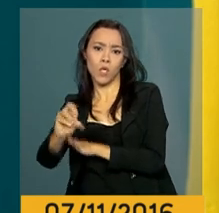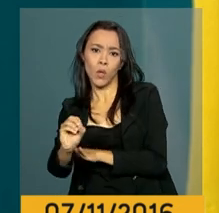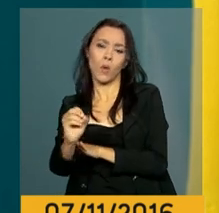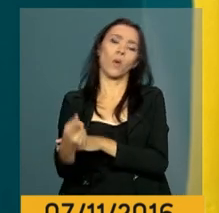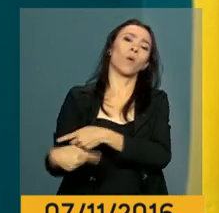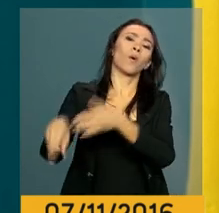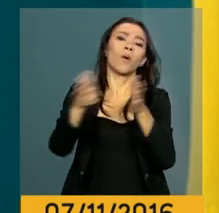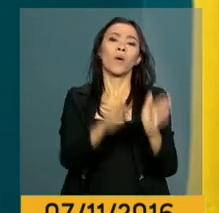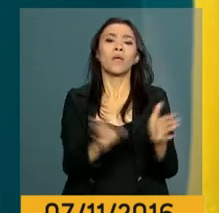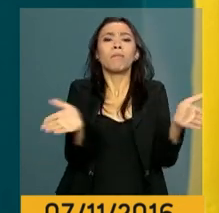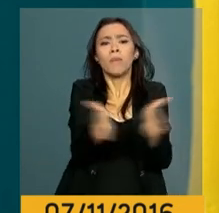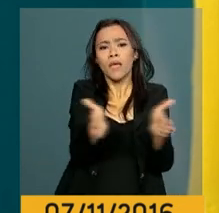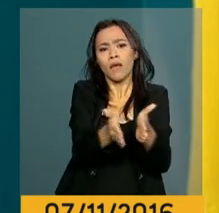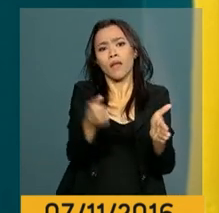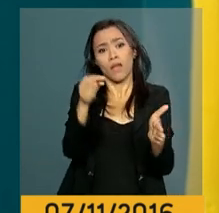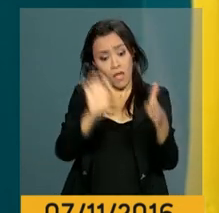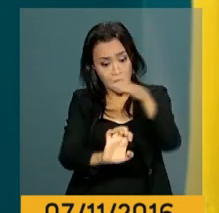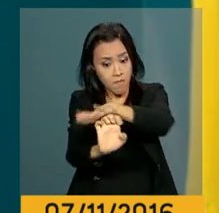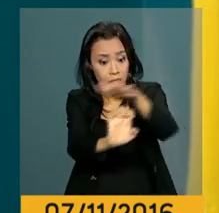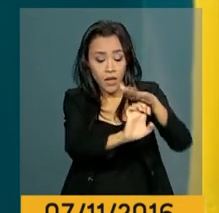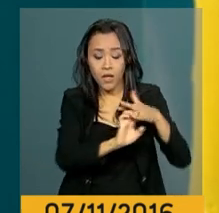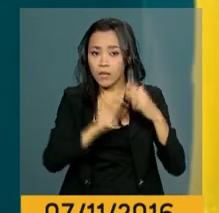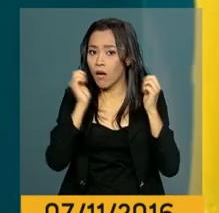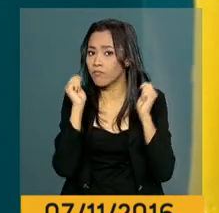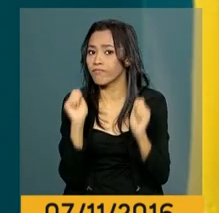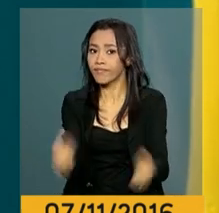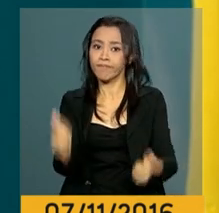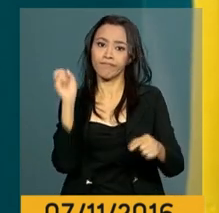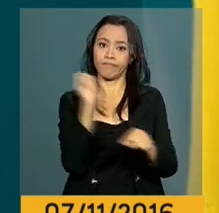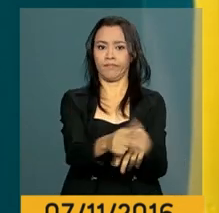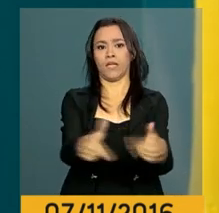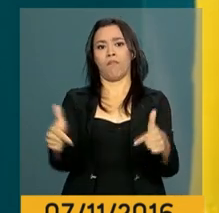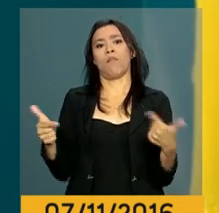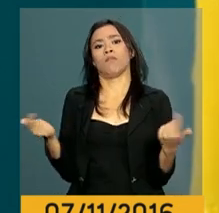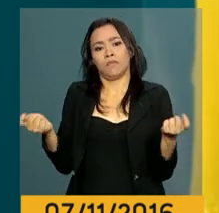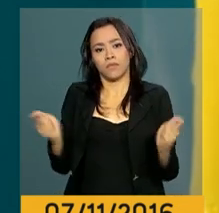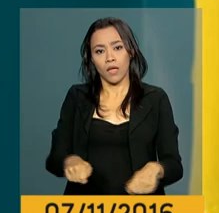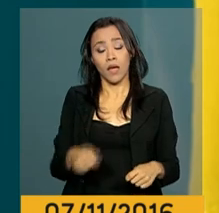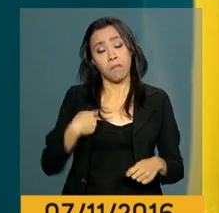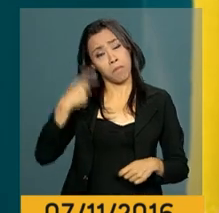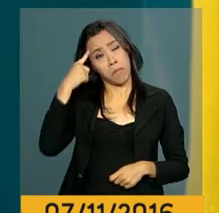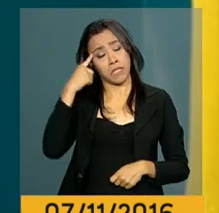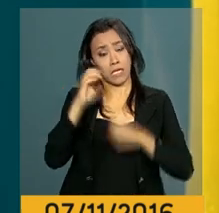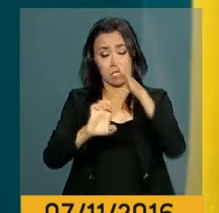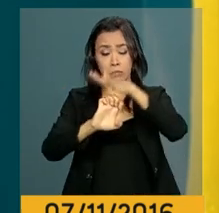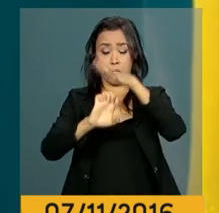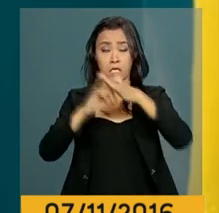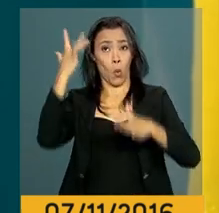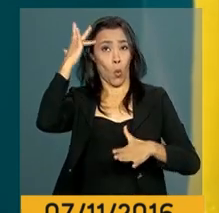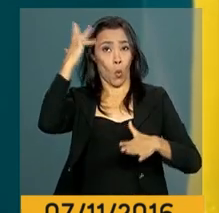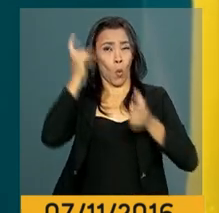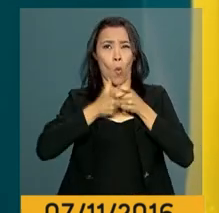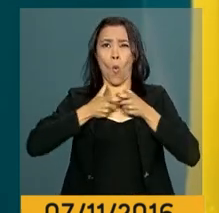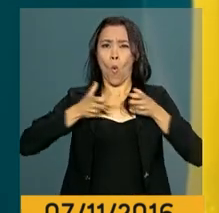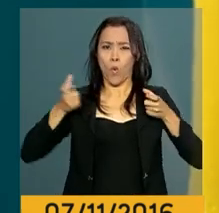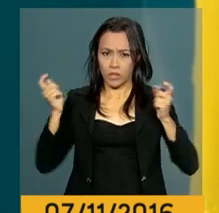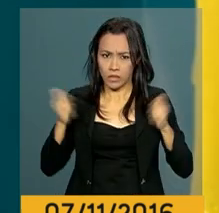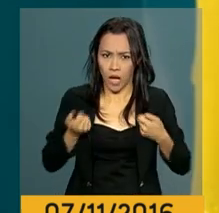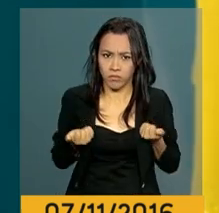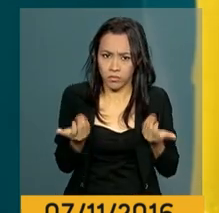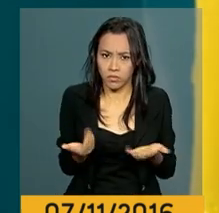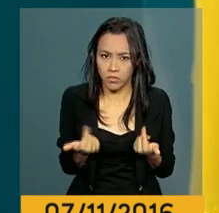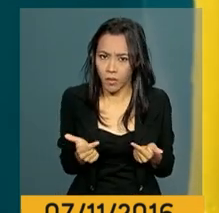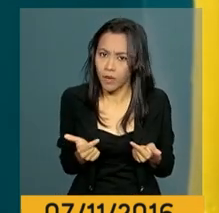que, na verdade, são campeãs nacionais do emprego. É interessante que se pensa sempre que as grandes empresas é que dão muitos empregos,